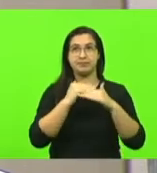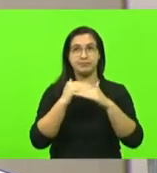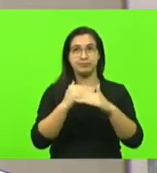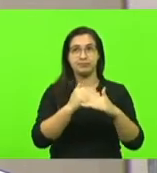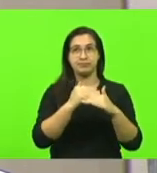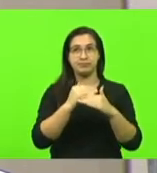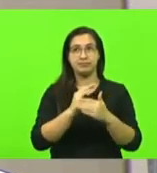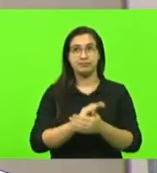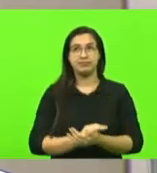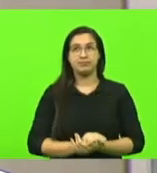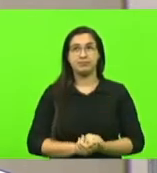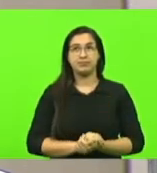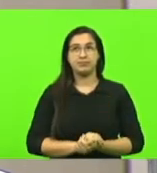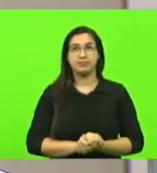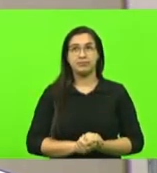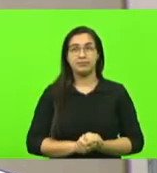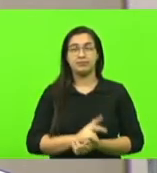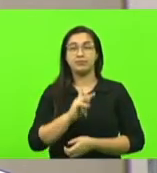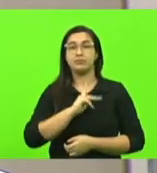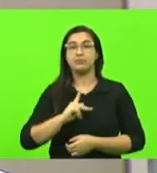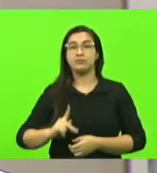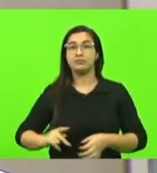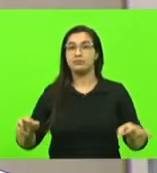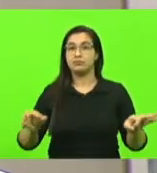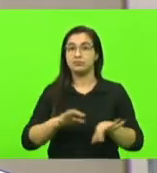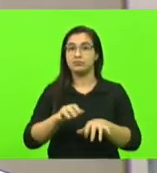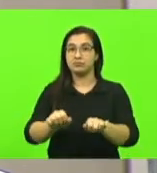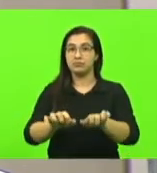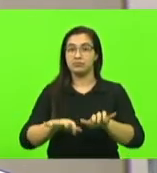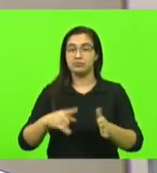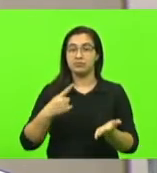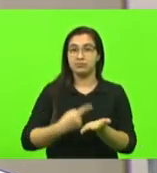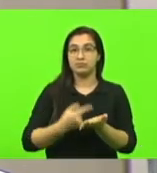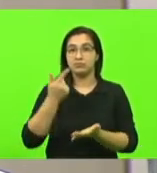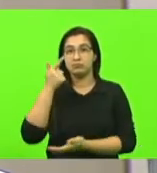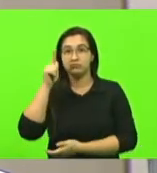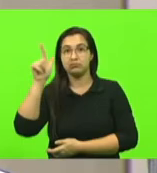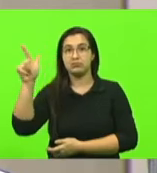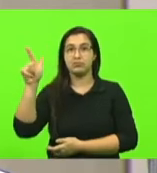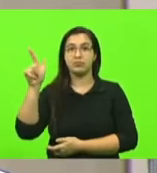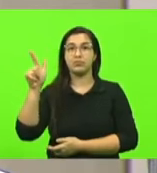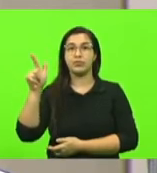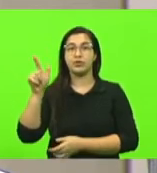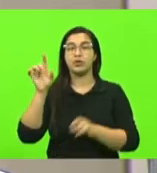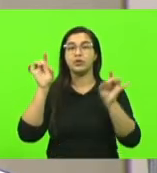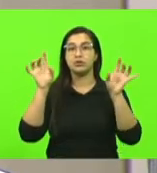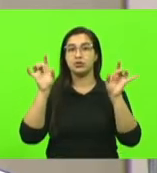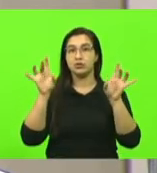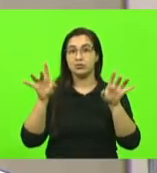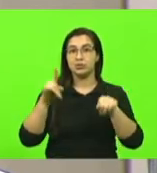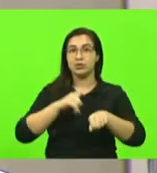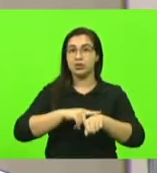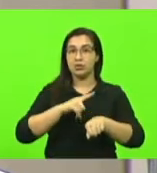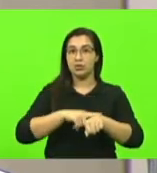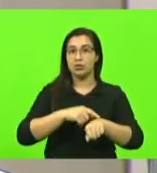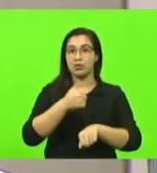por unanimidade. Esta presidência encerra a presente sessão e convoca outra sessão extraordinária para as